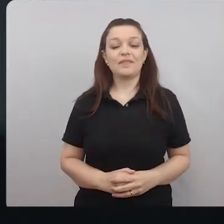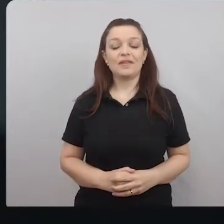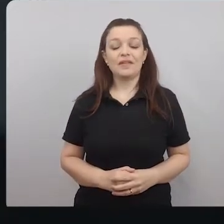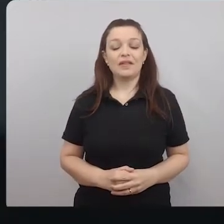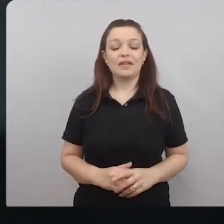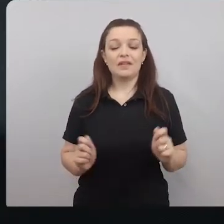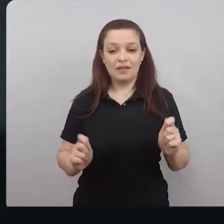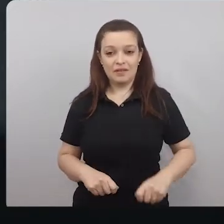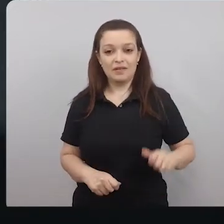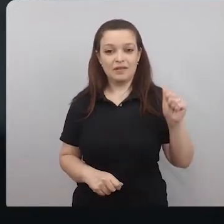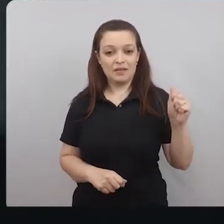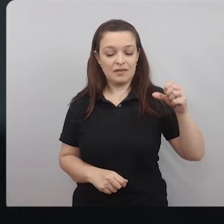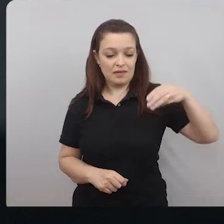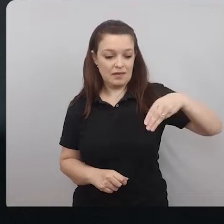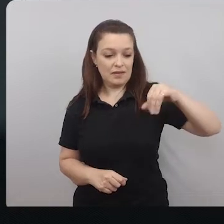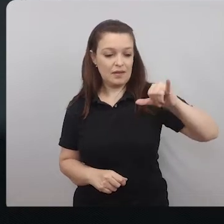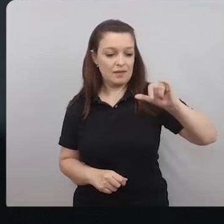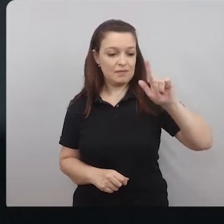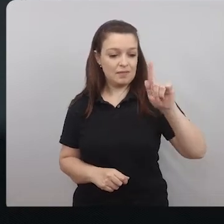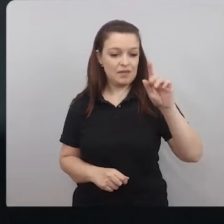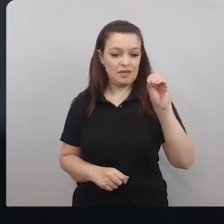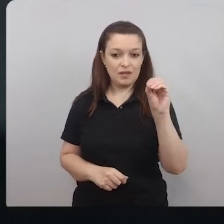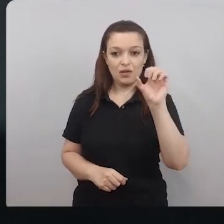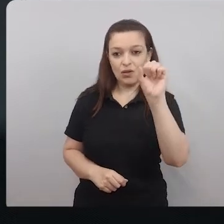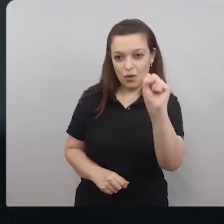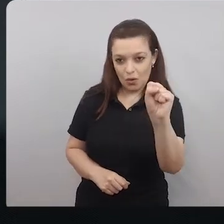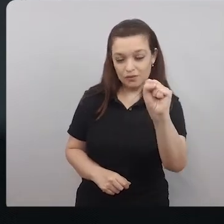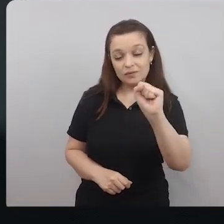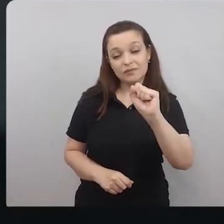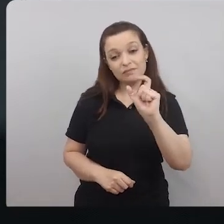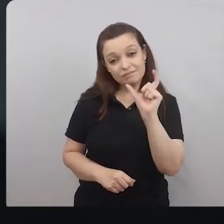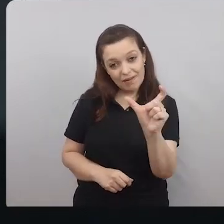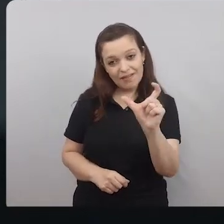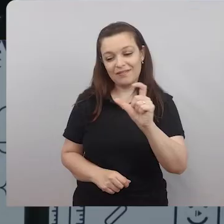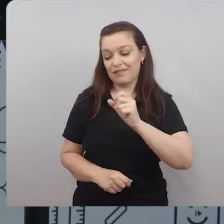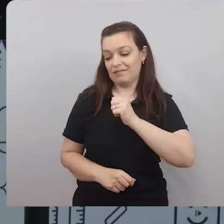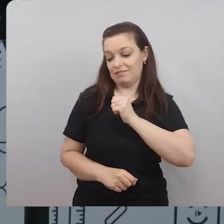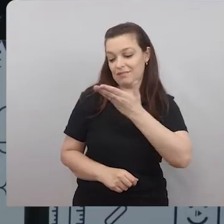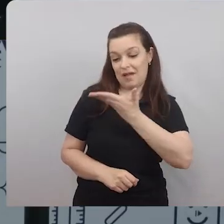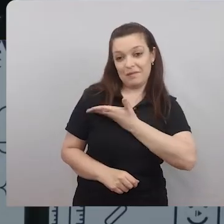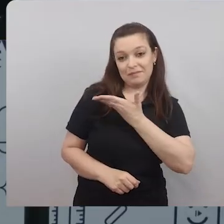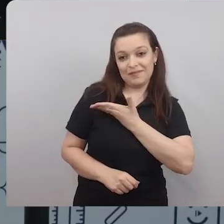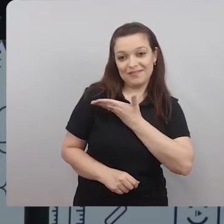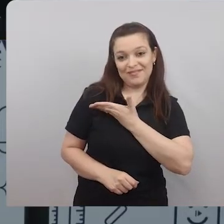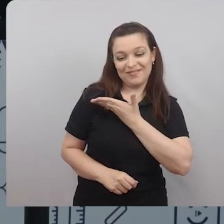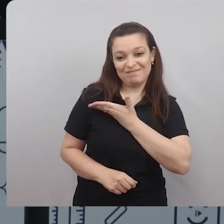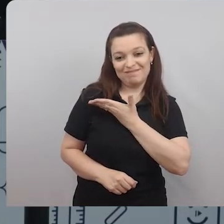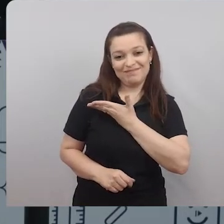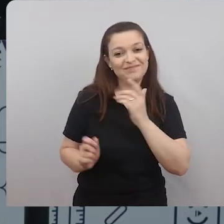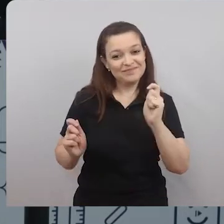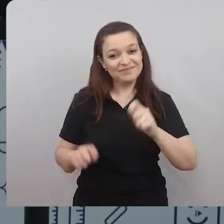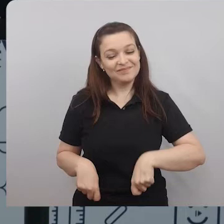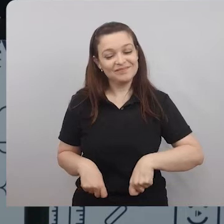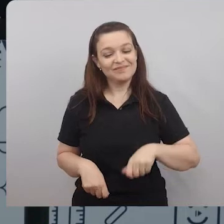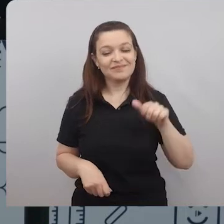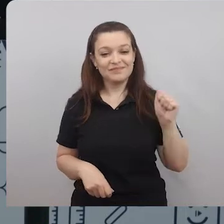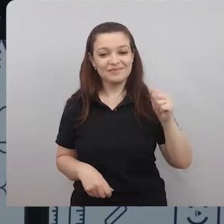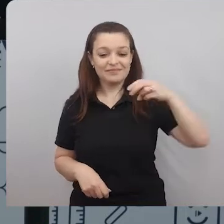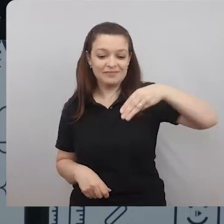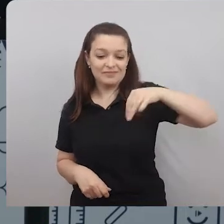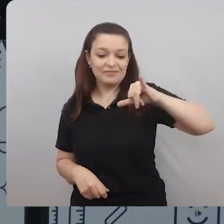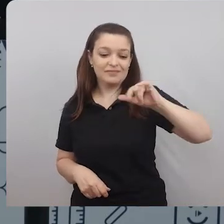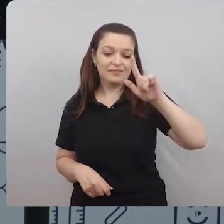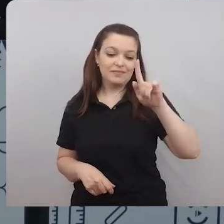E para ter esse som, então amigos, nós colocamos a letra S no final da palavra